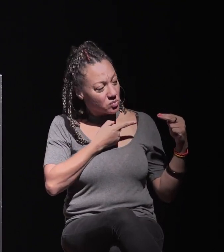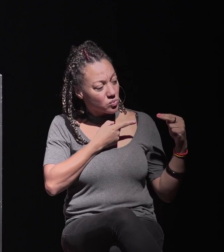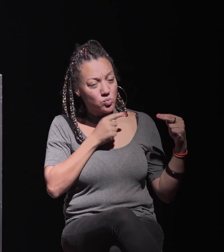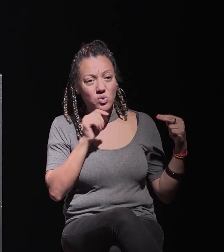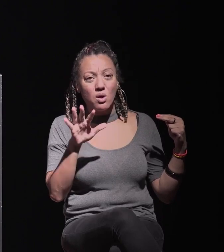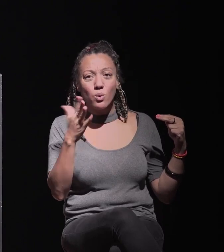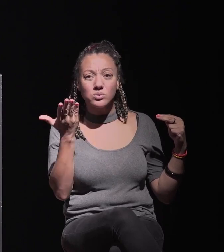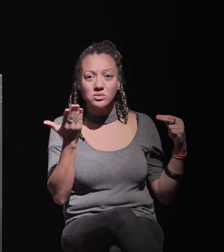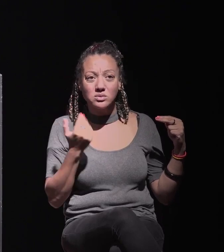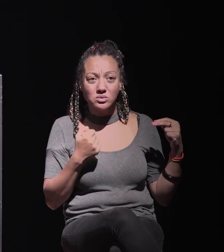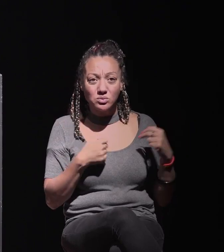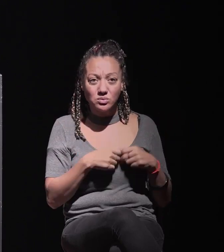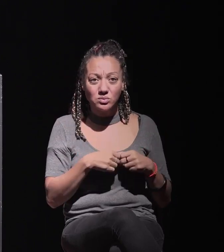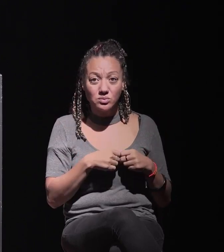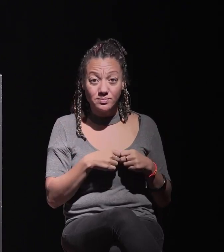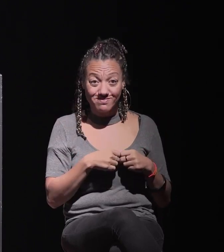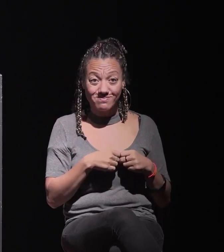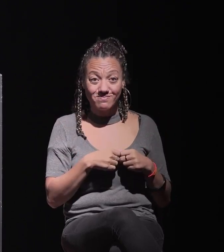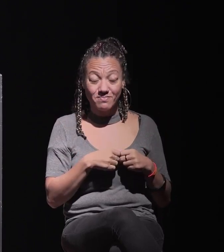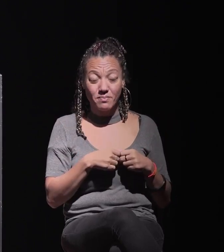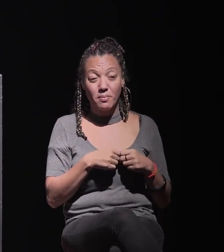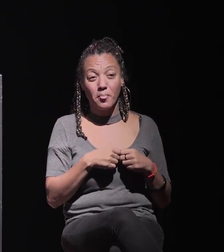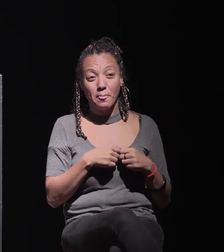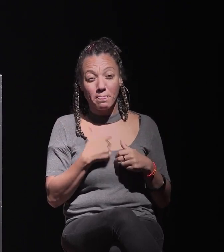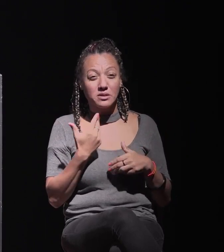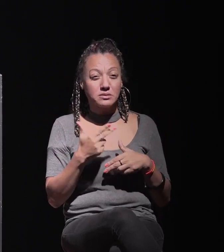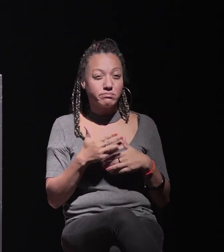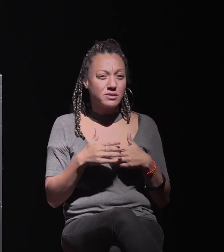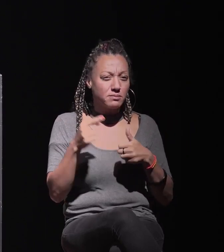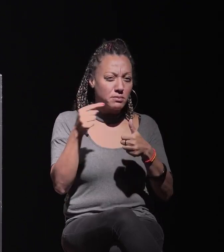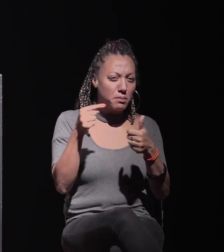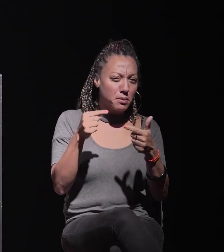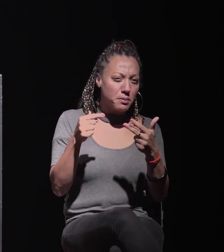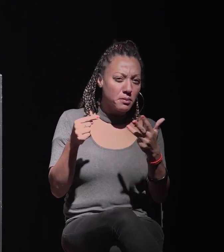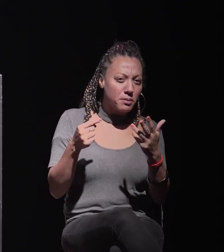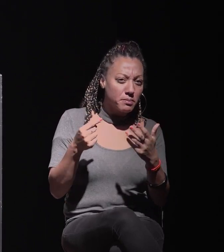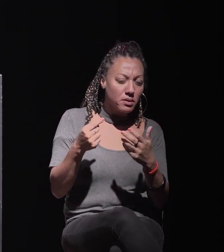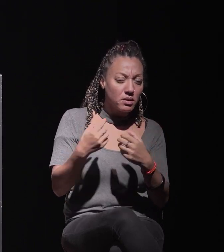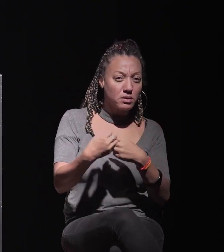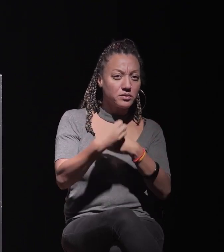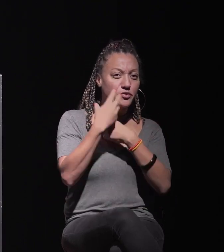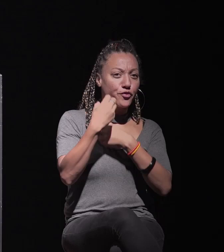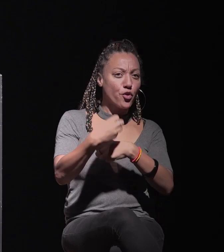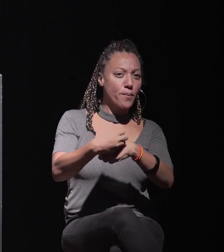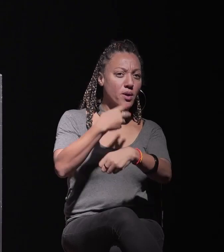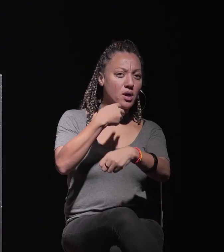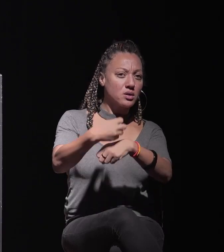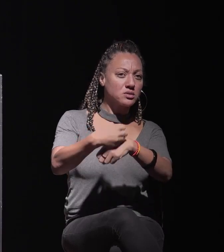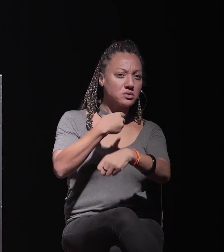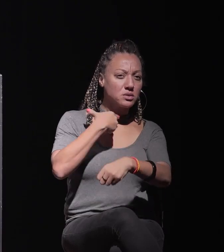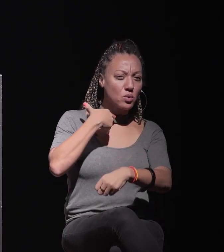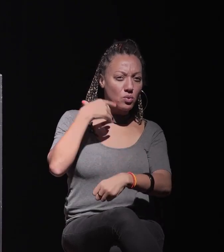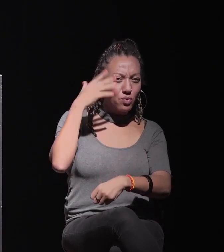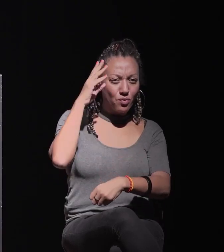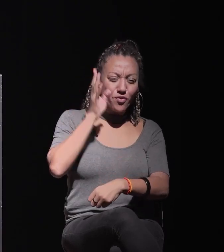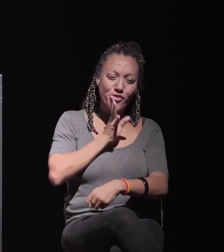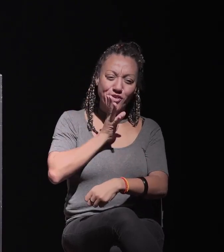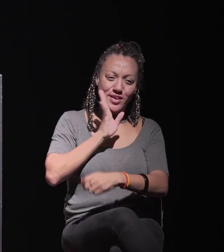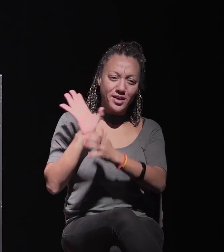acontecendo? Depois, quando você vai vendo os elementos, tem mais dados, conhece os autores, né, do